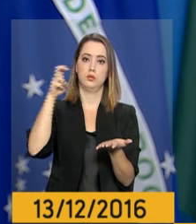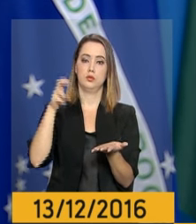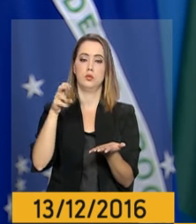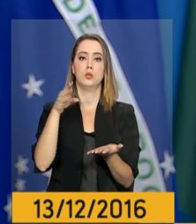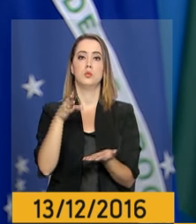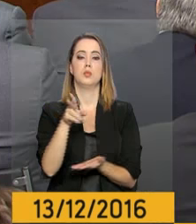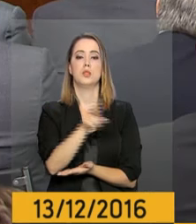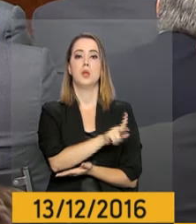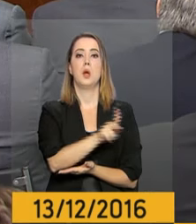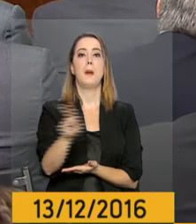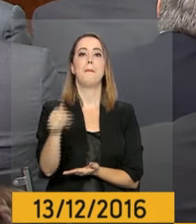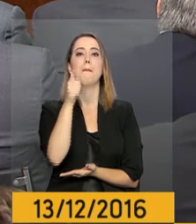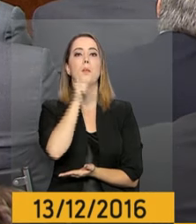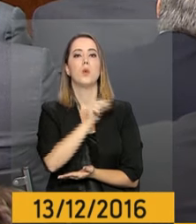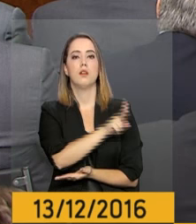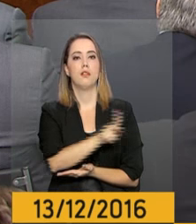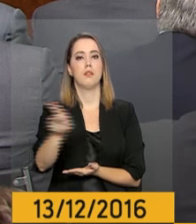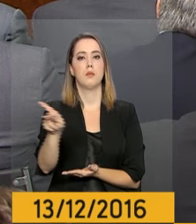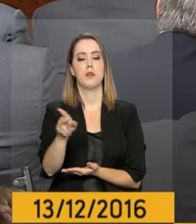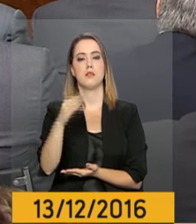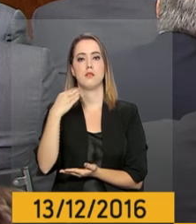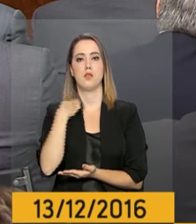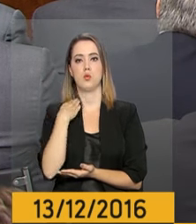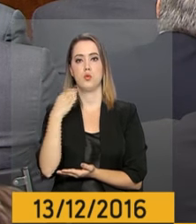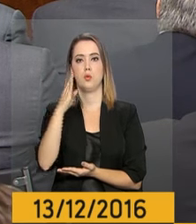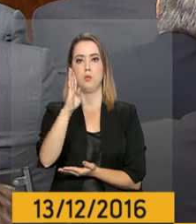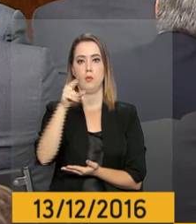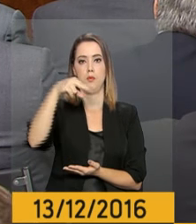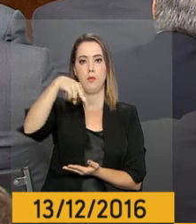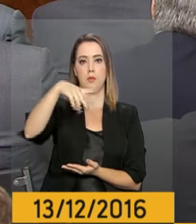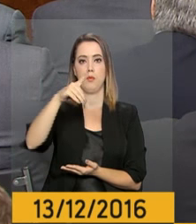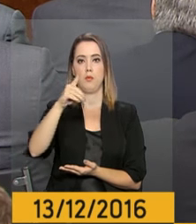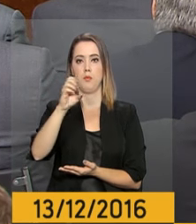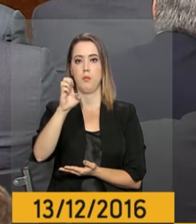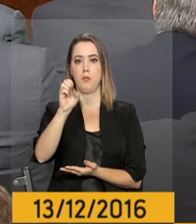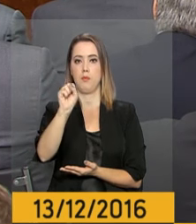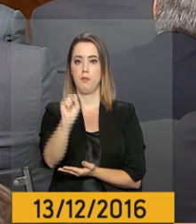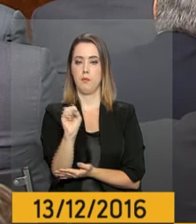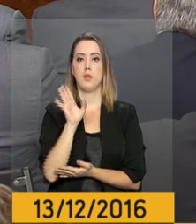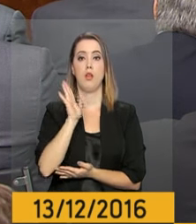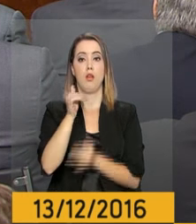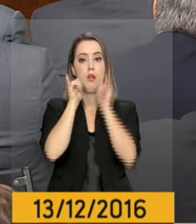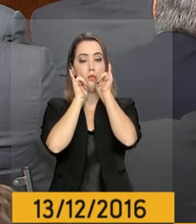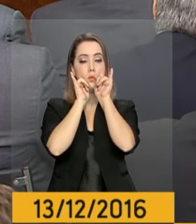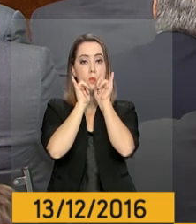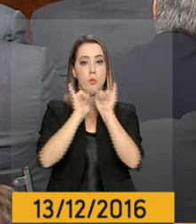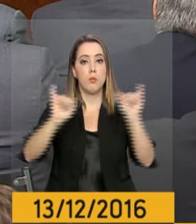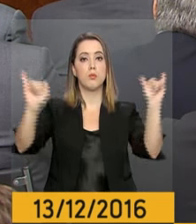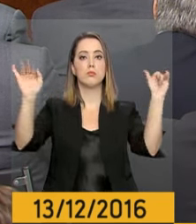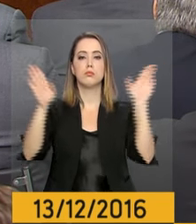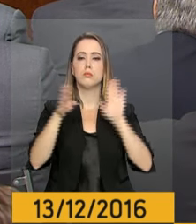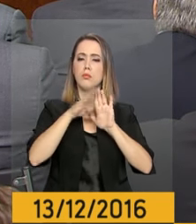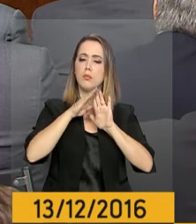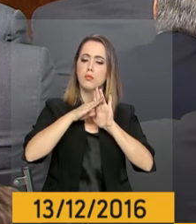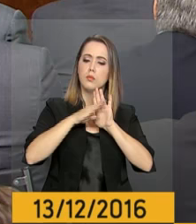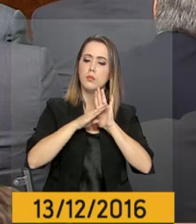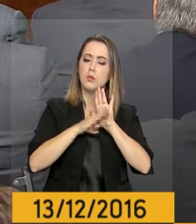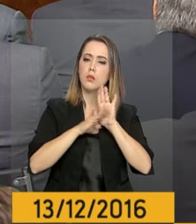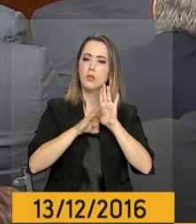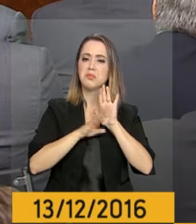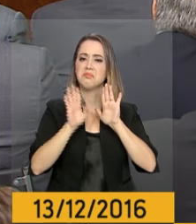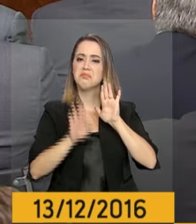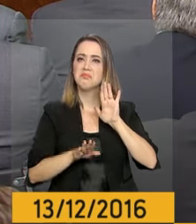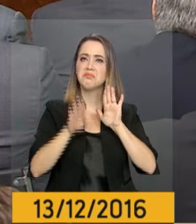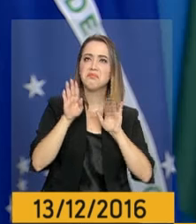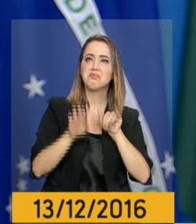do BNDS, a Maria Silvia Gilberto H, já deve ter lançado lá um plano de mais ou